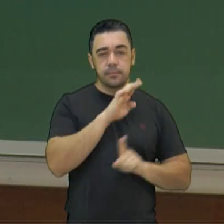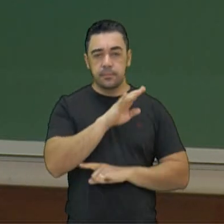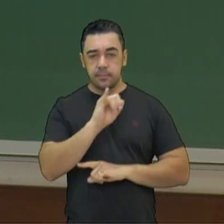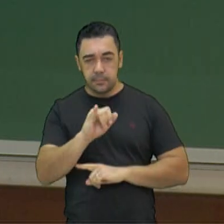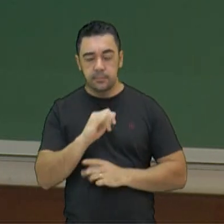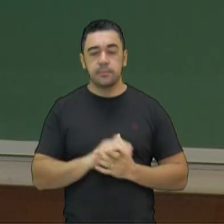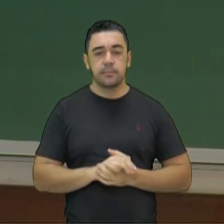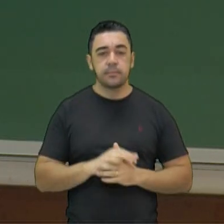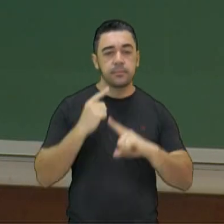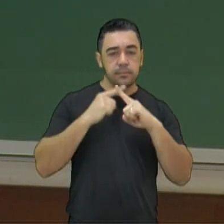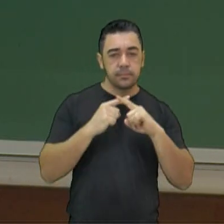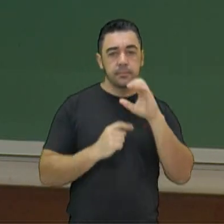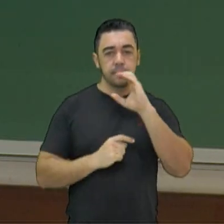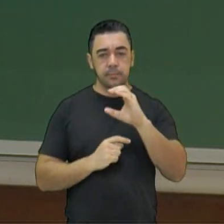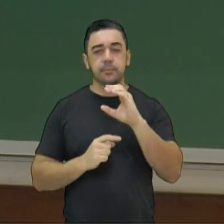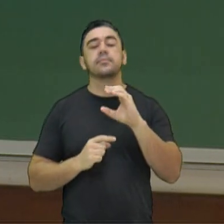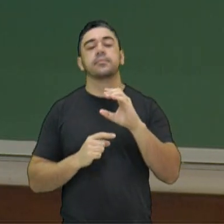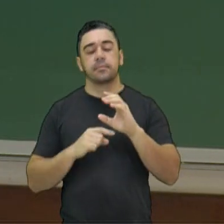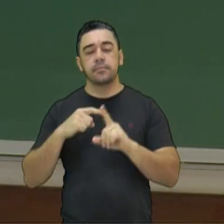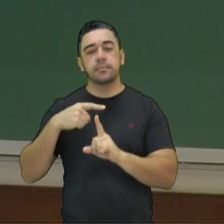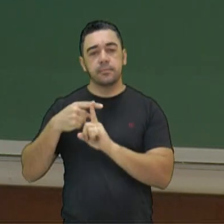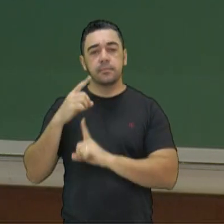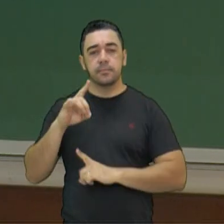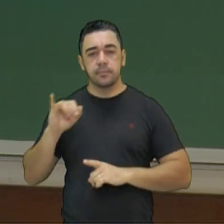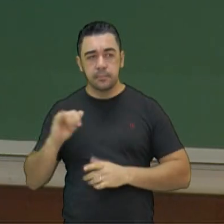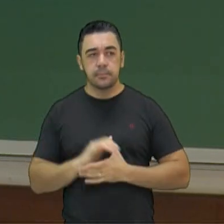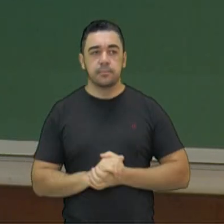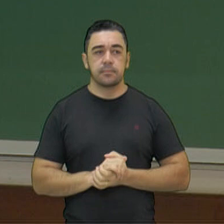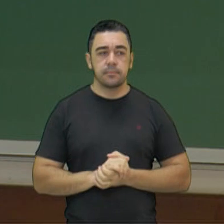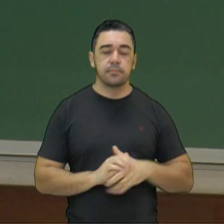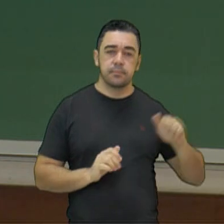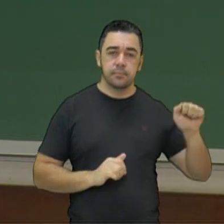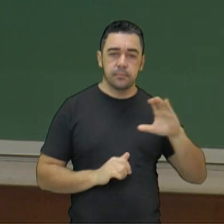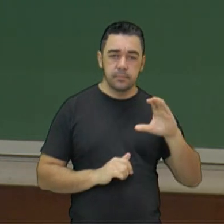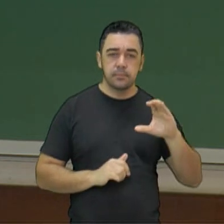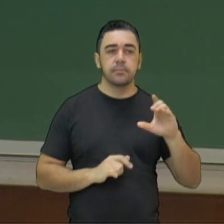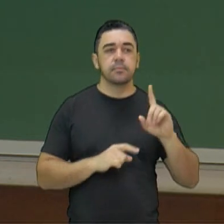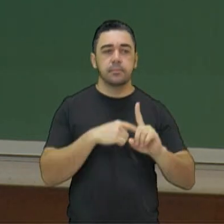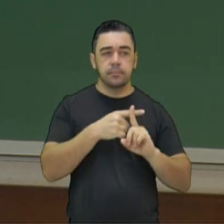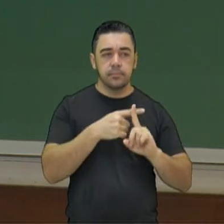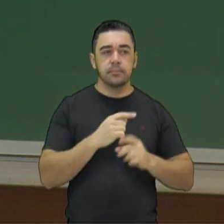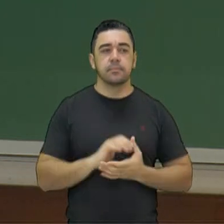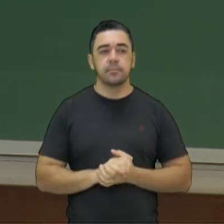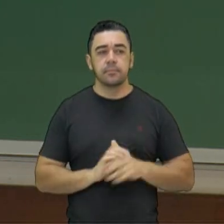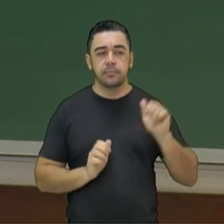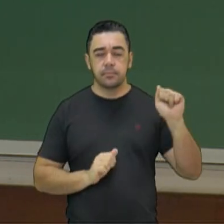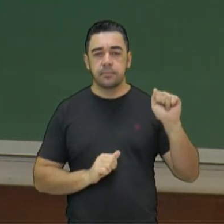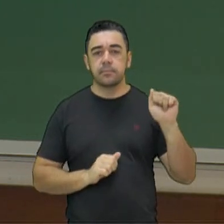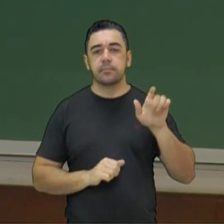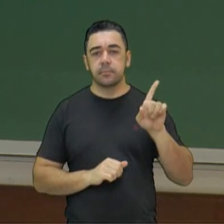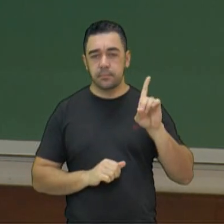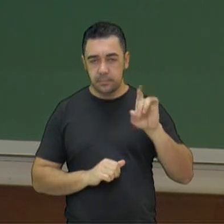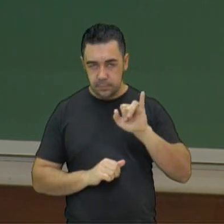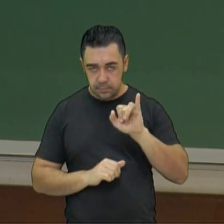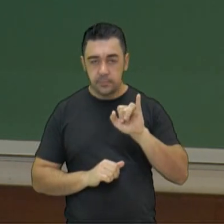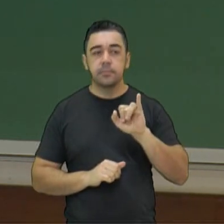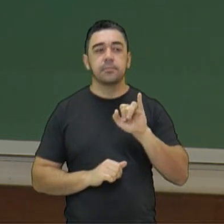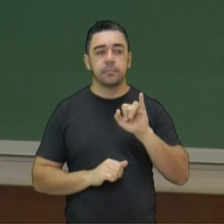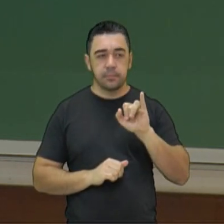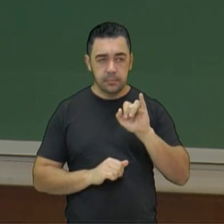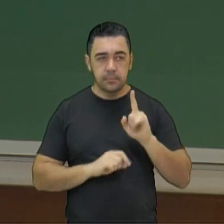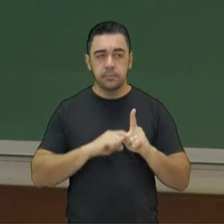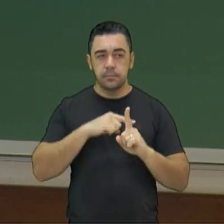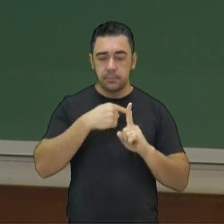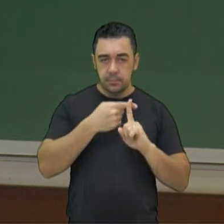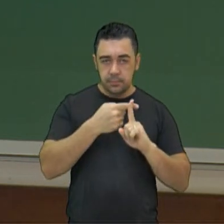vezes C mais DI, A vezes C, AC, A vezes DI, ADI. Agora